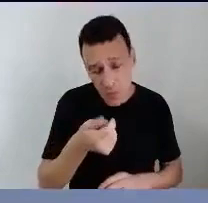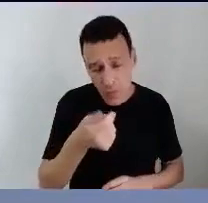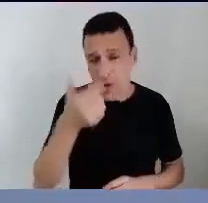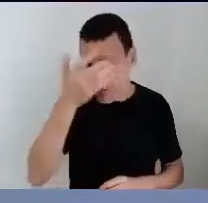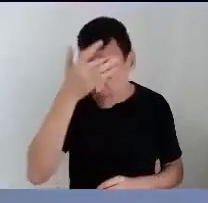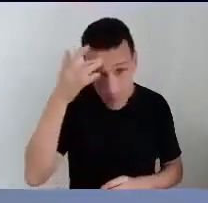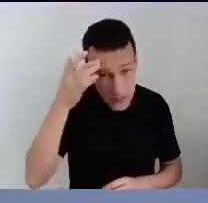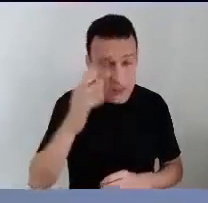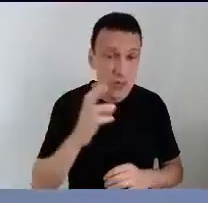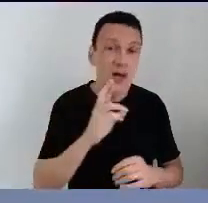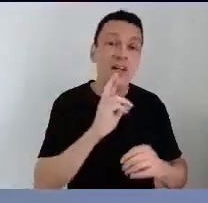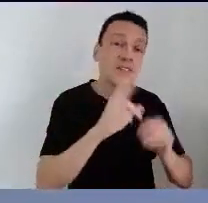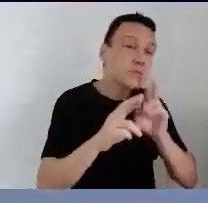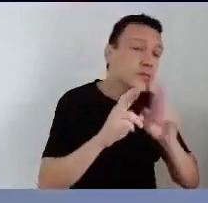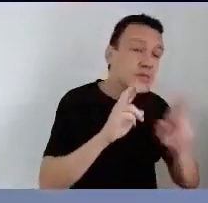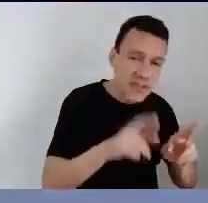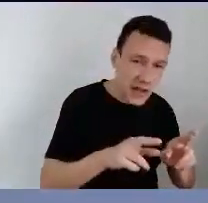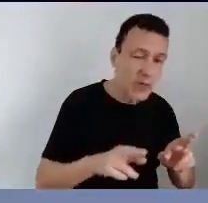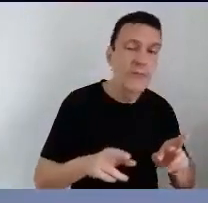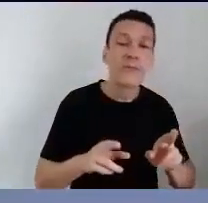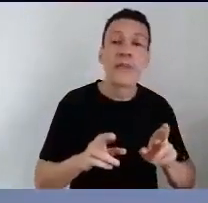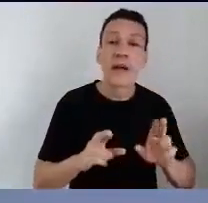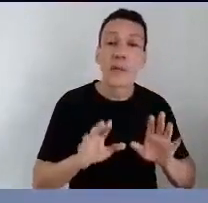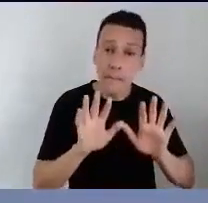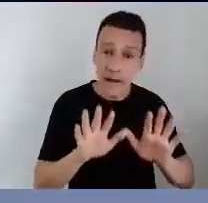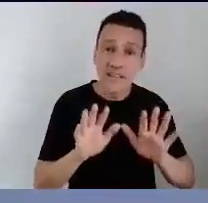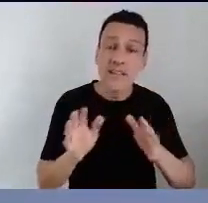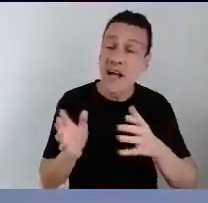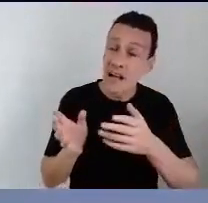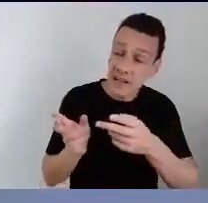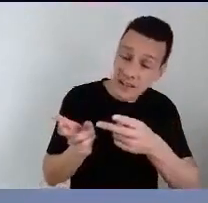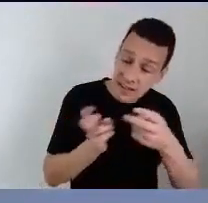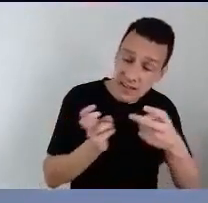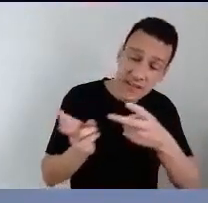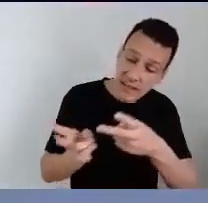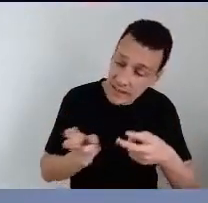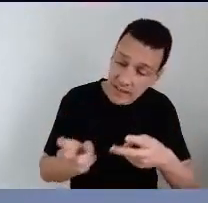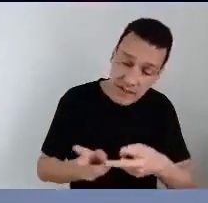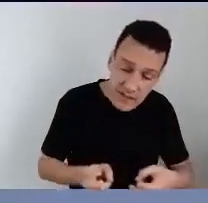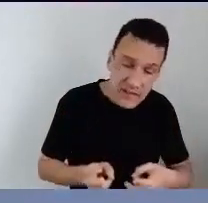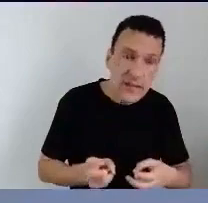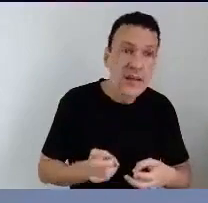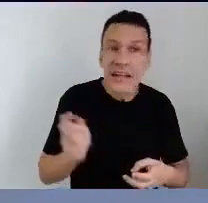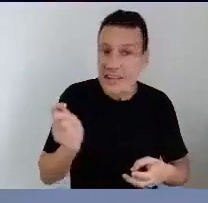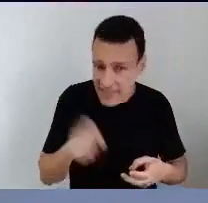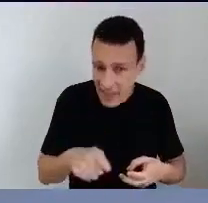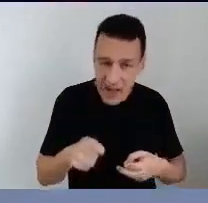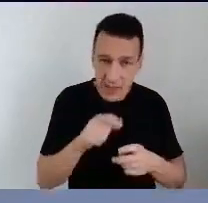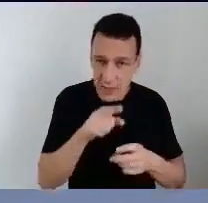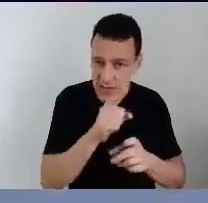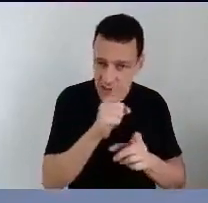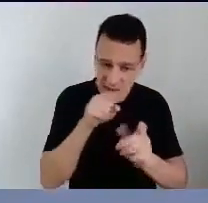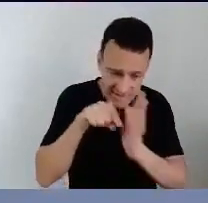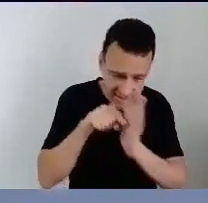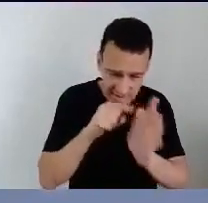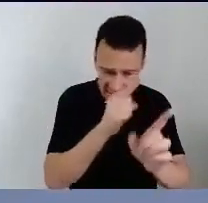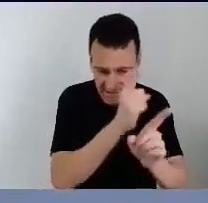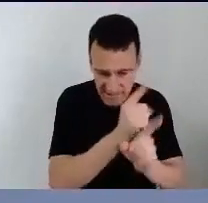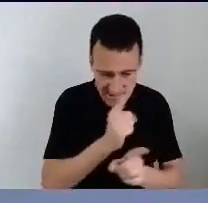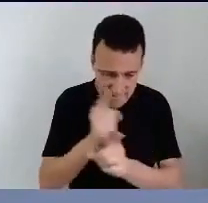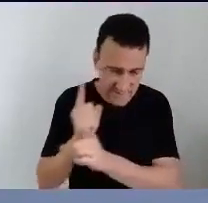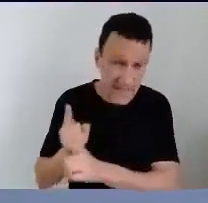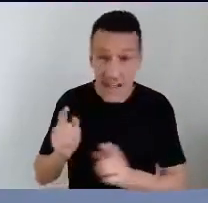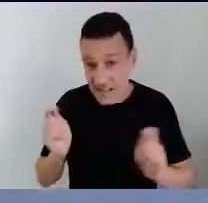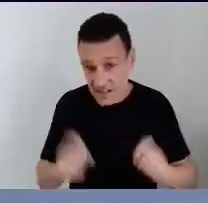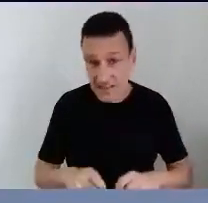sobre o teu produto. Talvez o problema seja a qualidade das informações que ela está trazendo. E sobre isso, né, como que a gente consegue a adesão das pessoas?